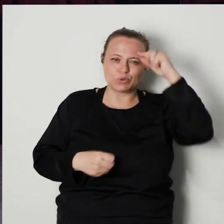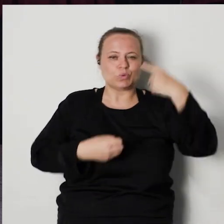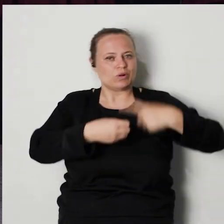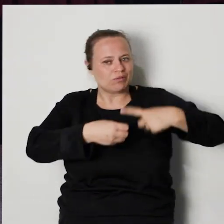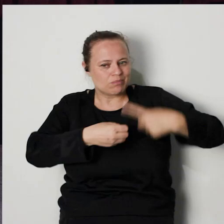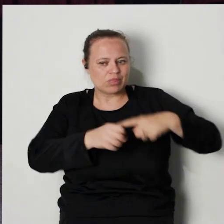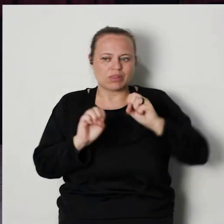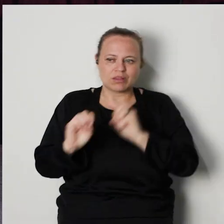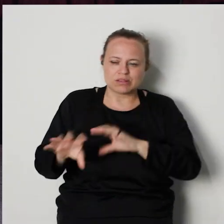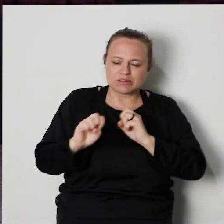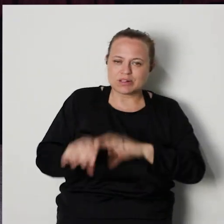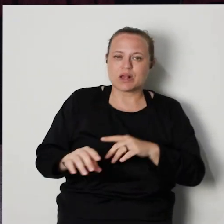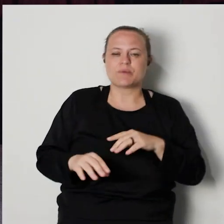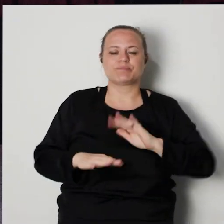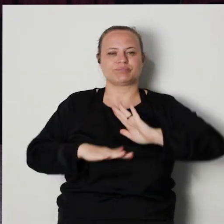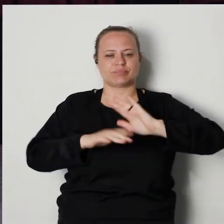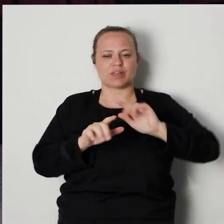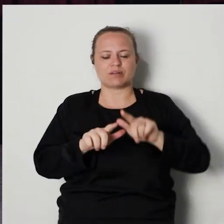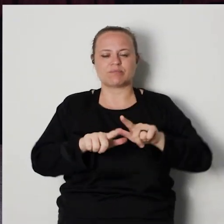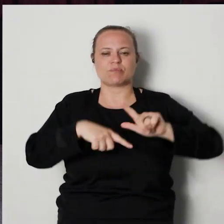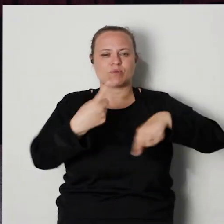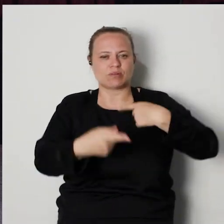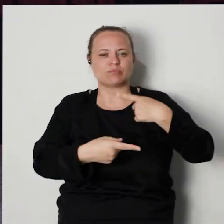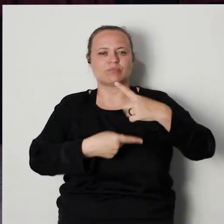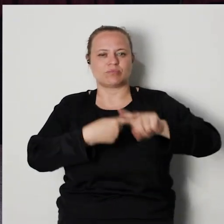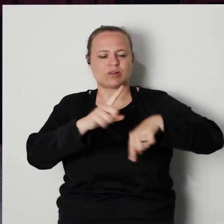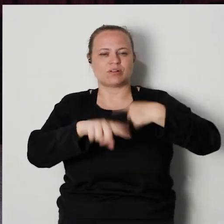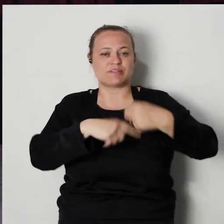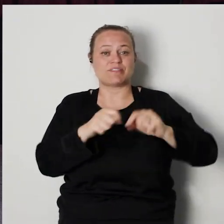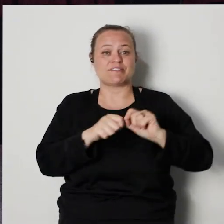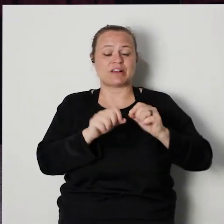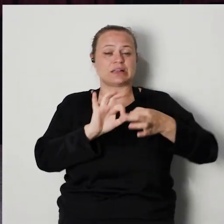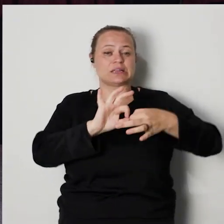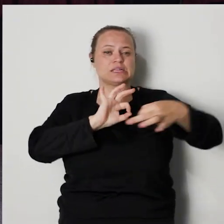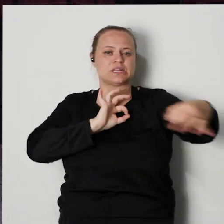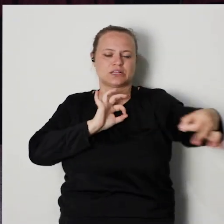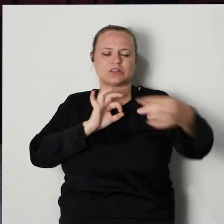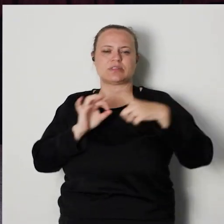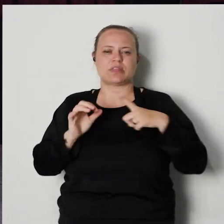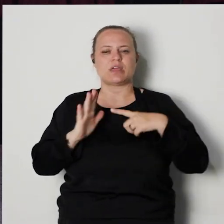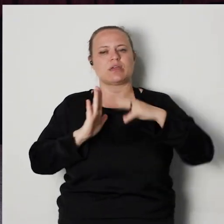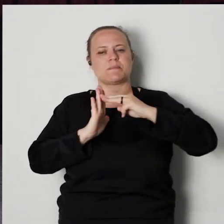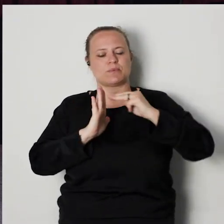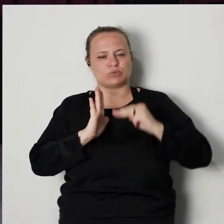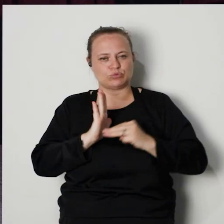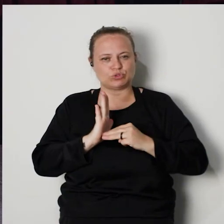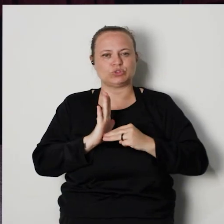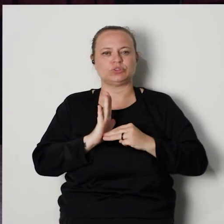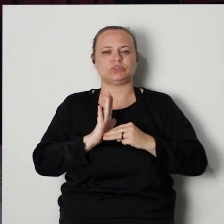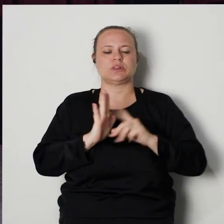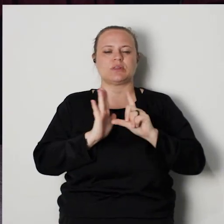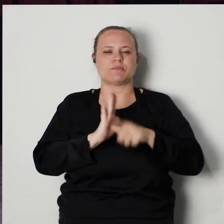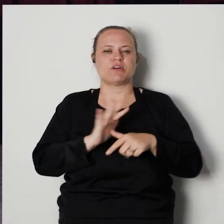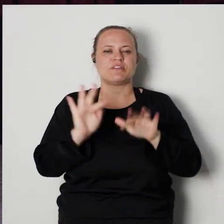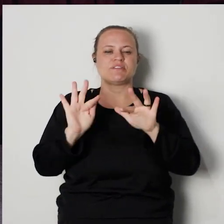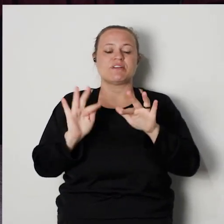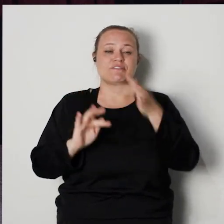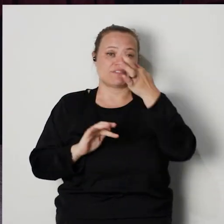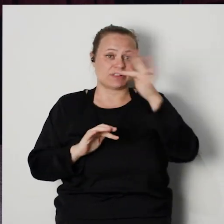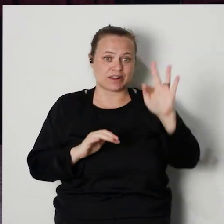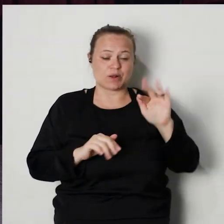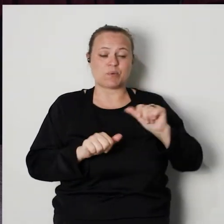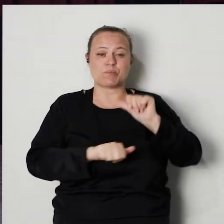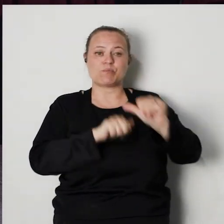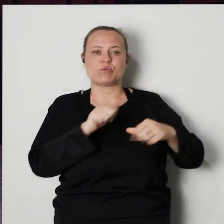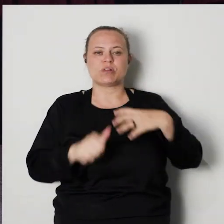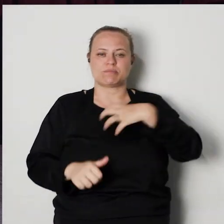5.000 municípios. Então, o esforço para capacitar os municípios em elaboração de planos, ele se desdobra em